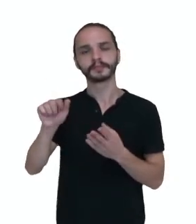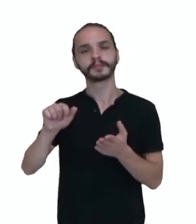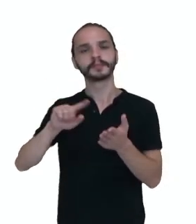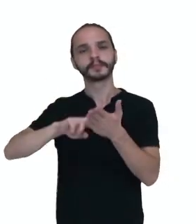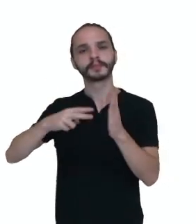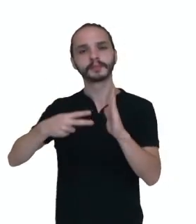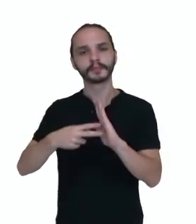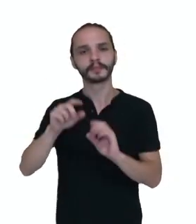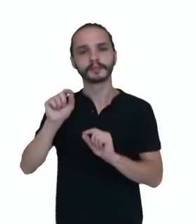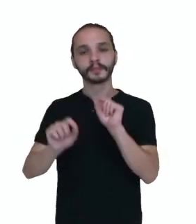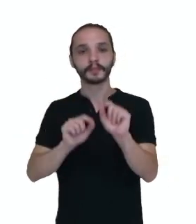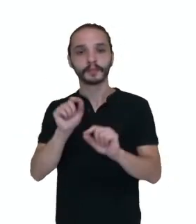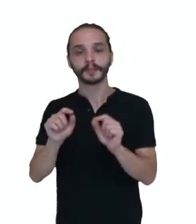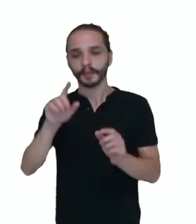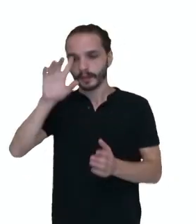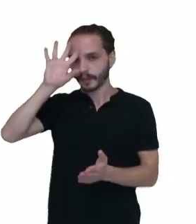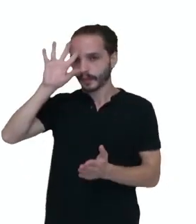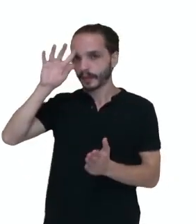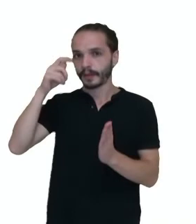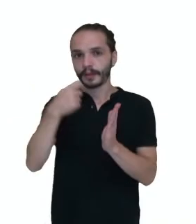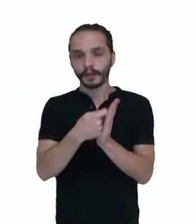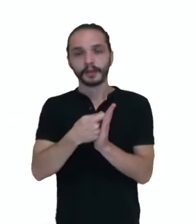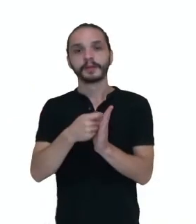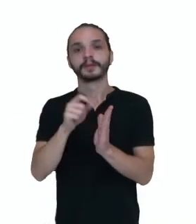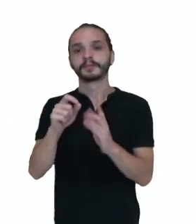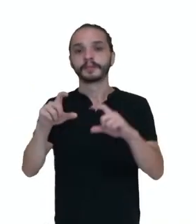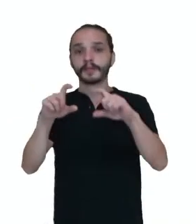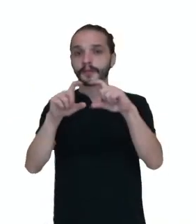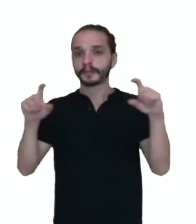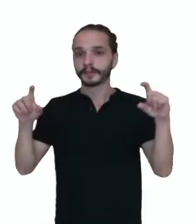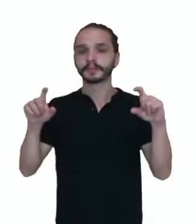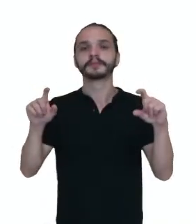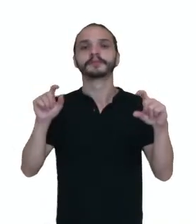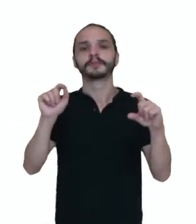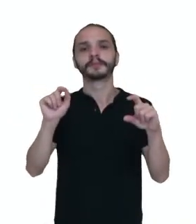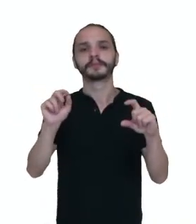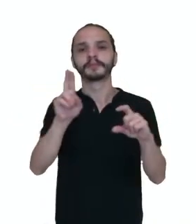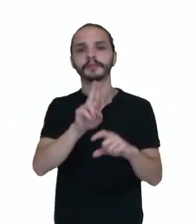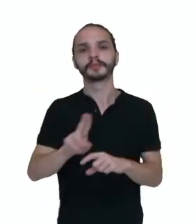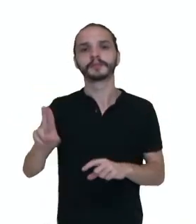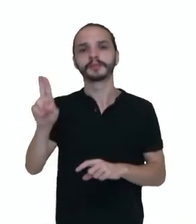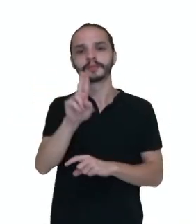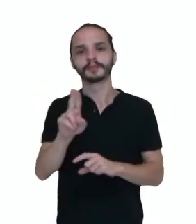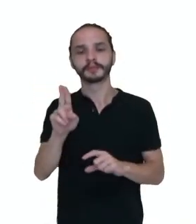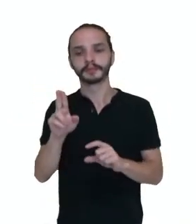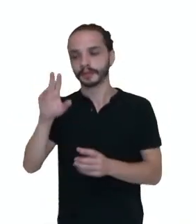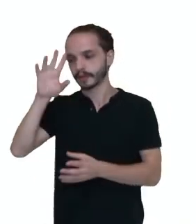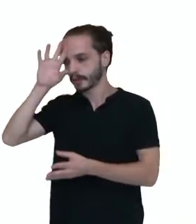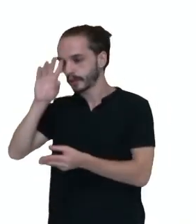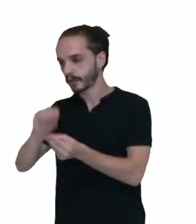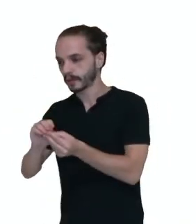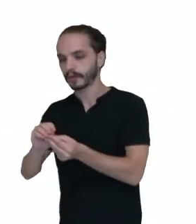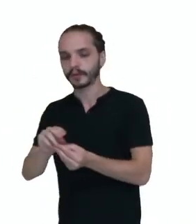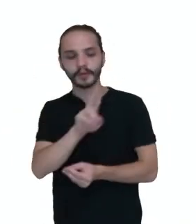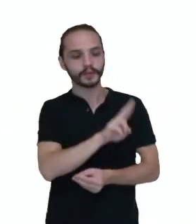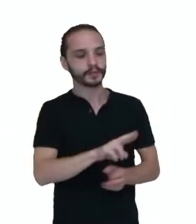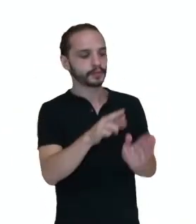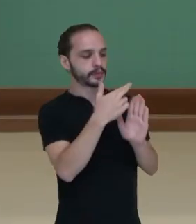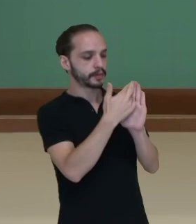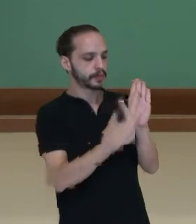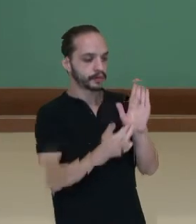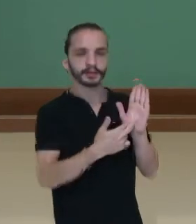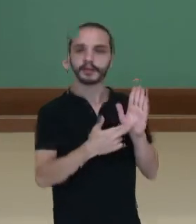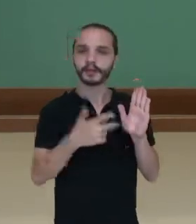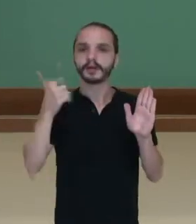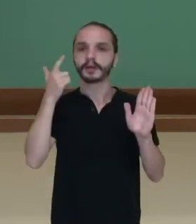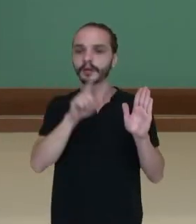Significa, portanto, determinar a premissa. Utiliza a conclusão e a regra para